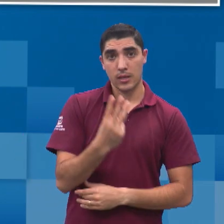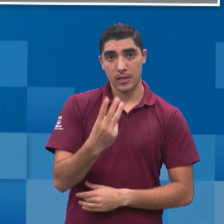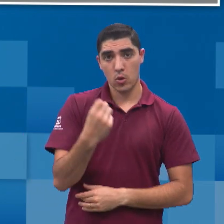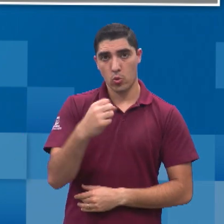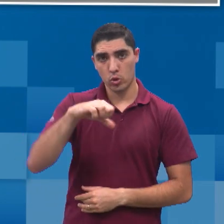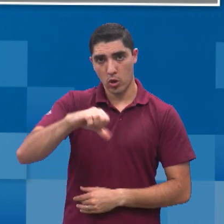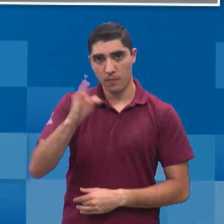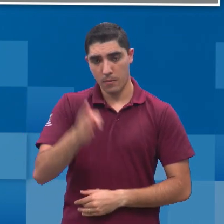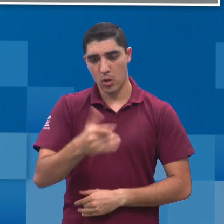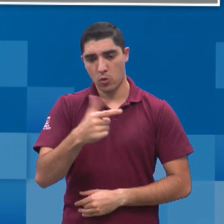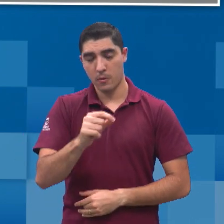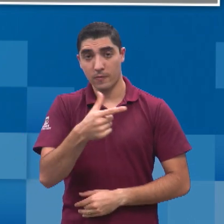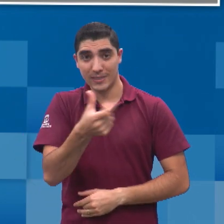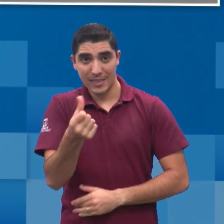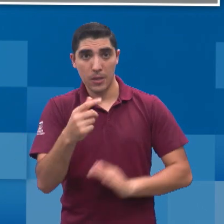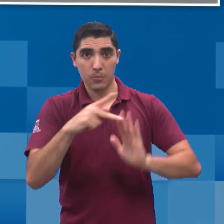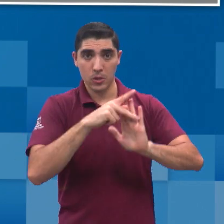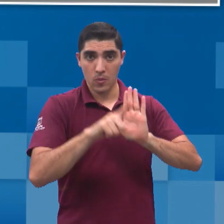3389/2026, projeto de lei número